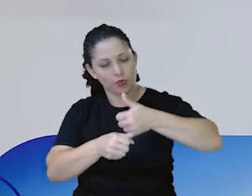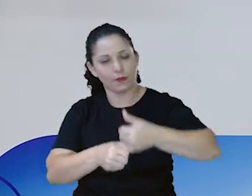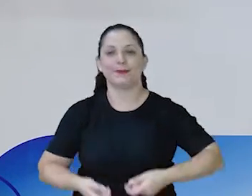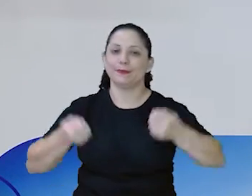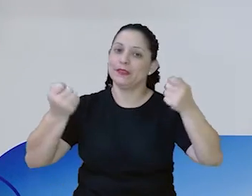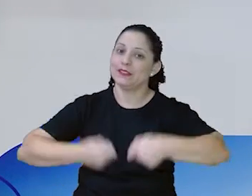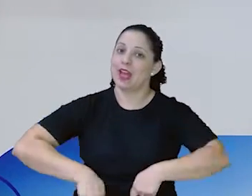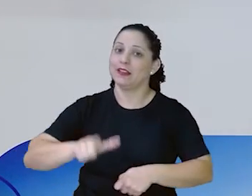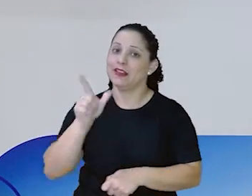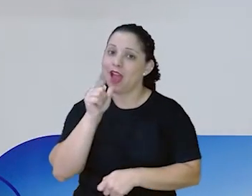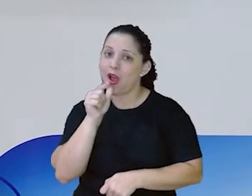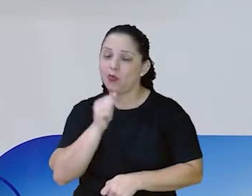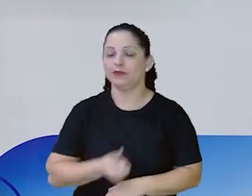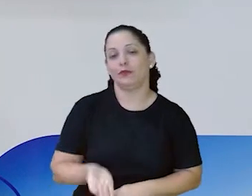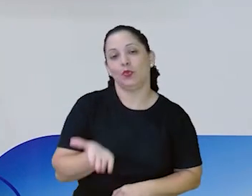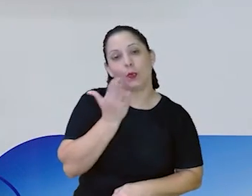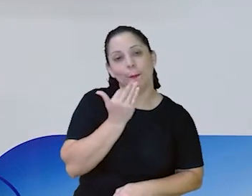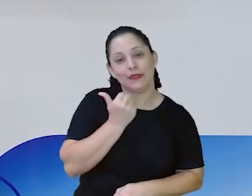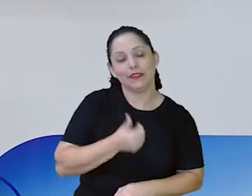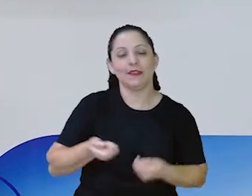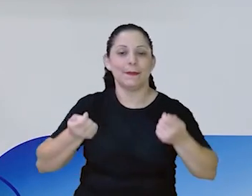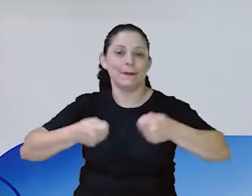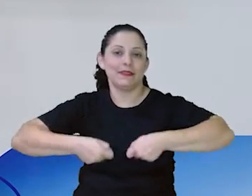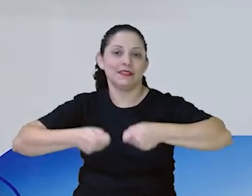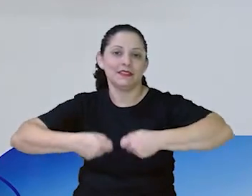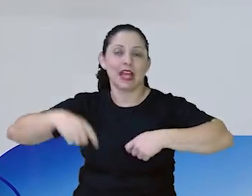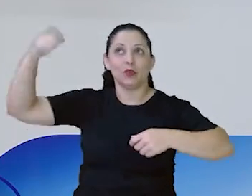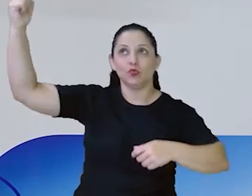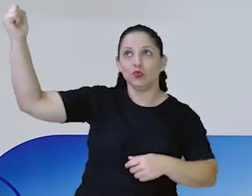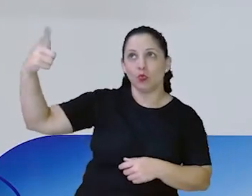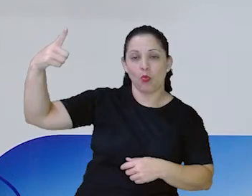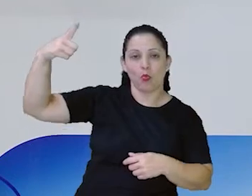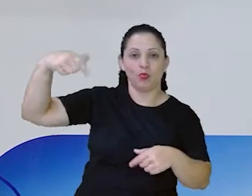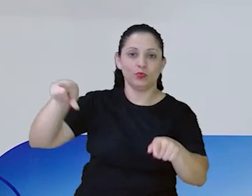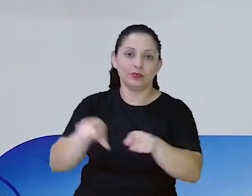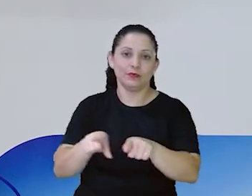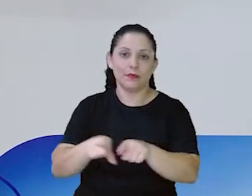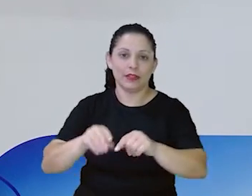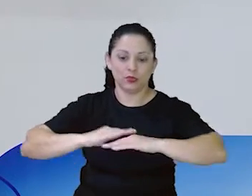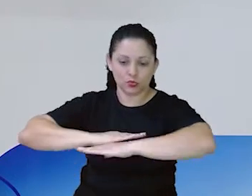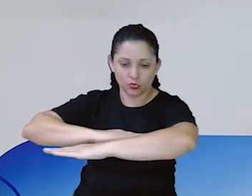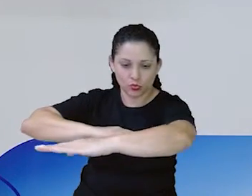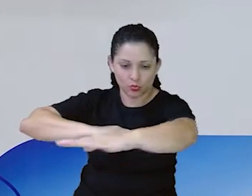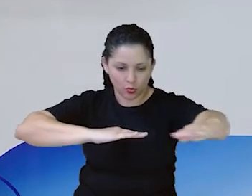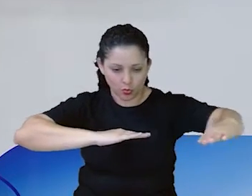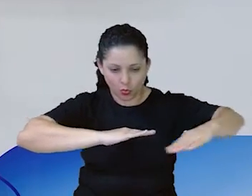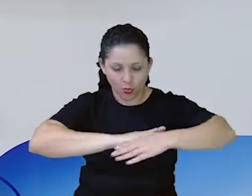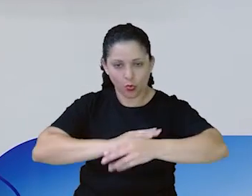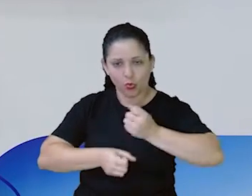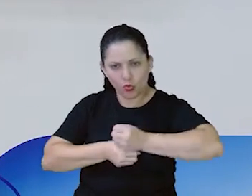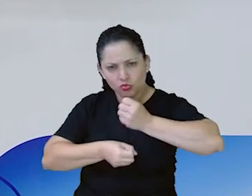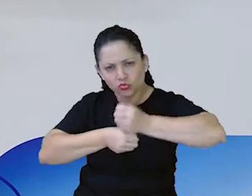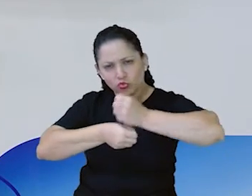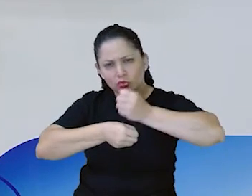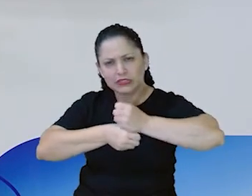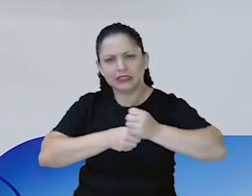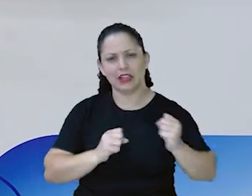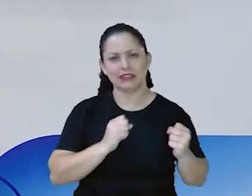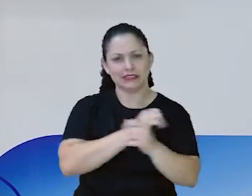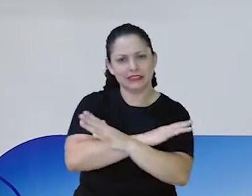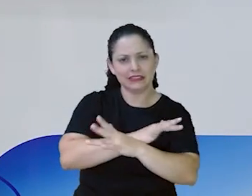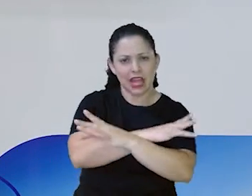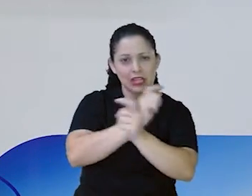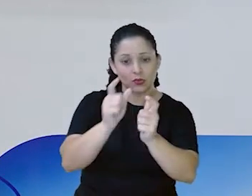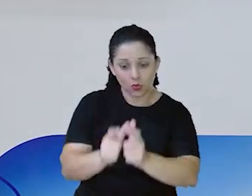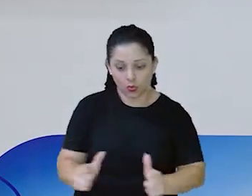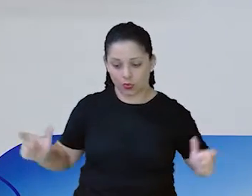água, nós precisamos de alimento, nós precisamos do solo, nós precisamos construir cidades, evoluir.